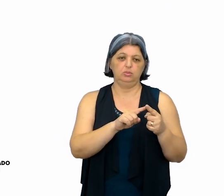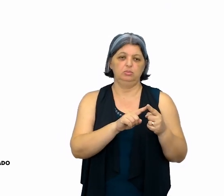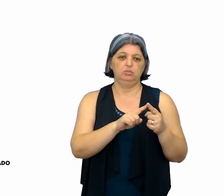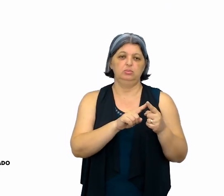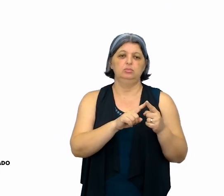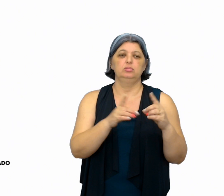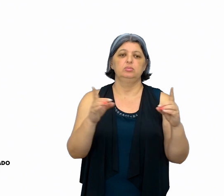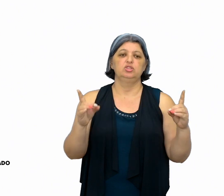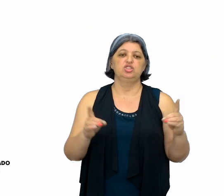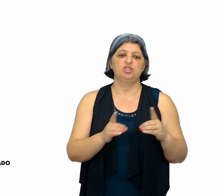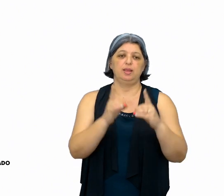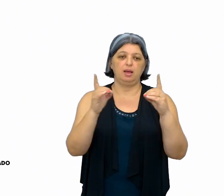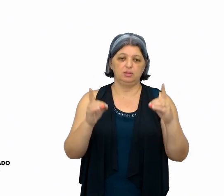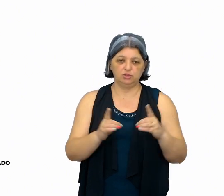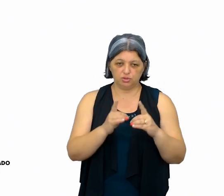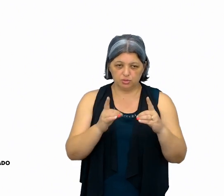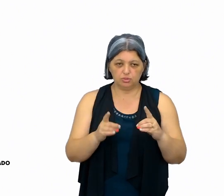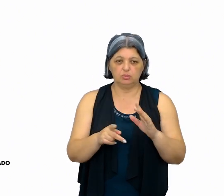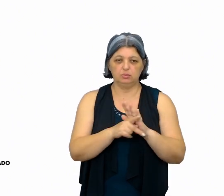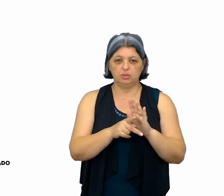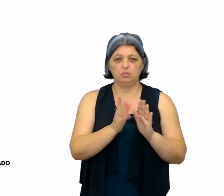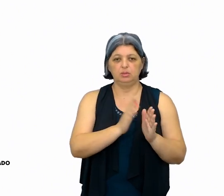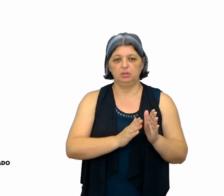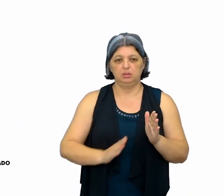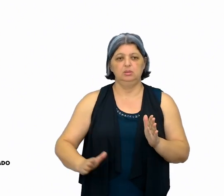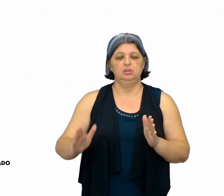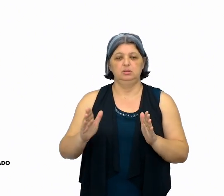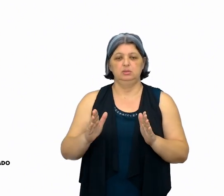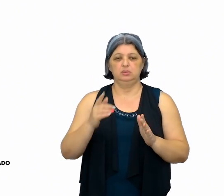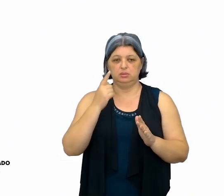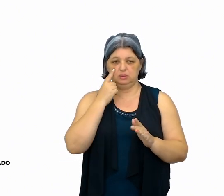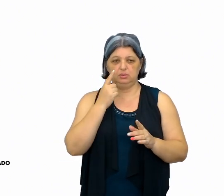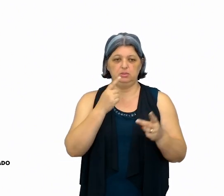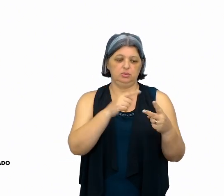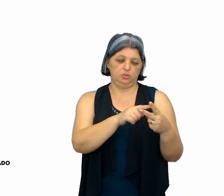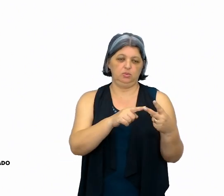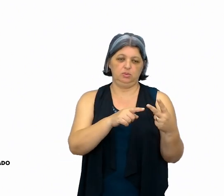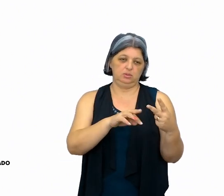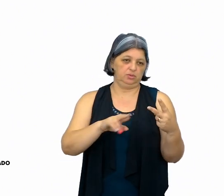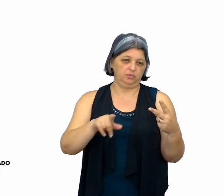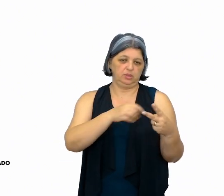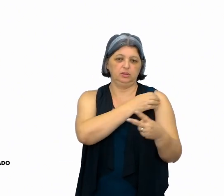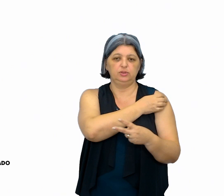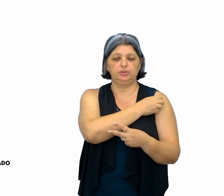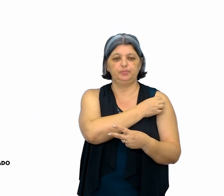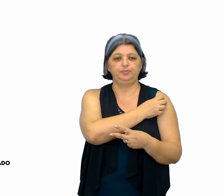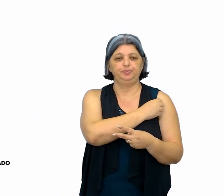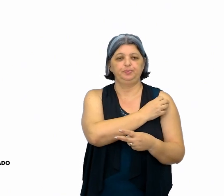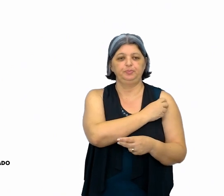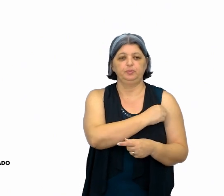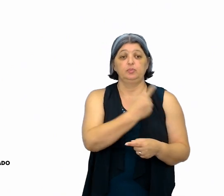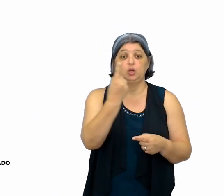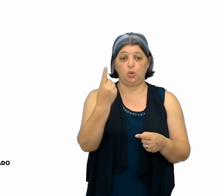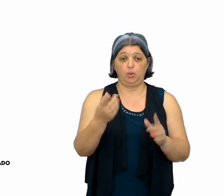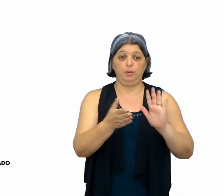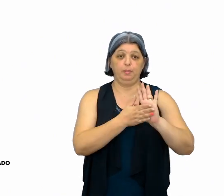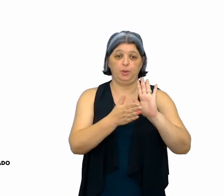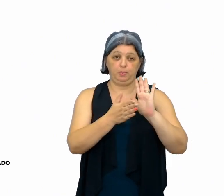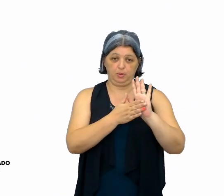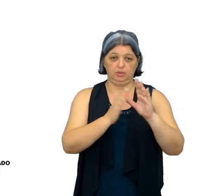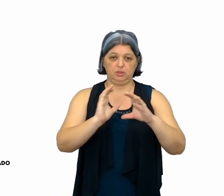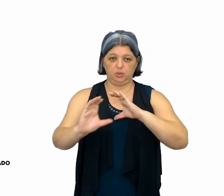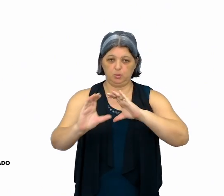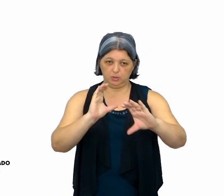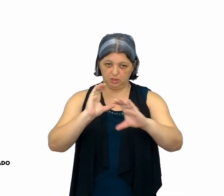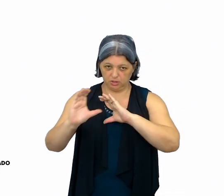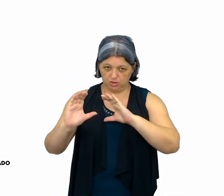propósito didático dessa sequência didática? Veja que são duas coisas distintas, né? Uma é o propósito comunicativo